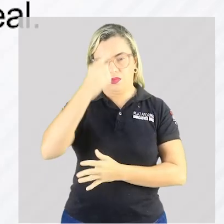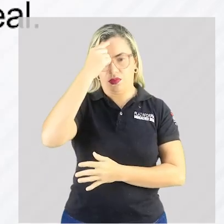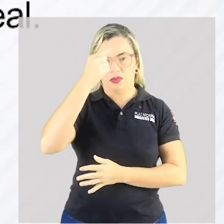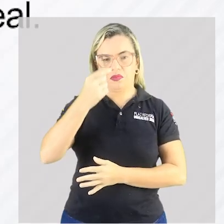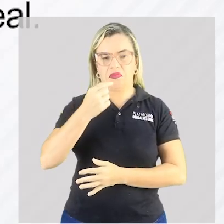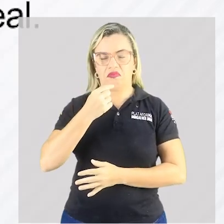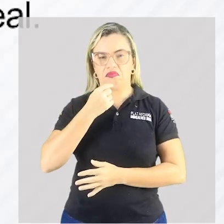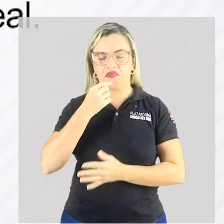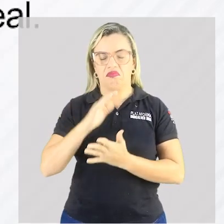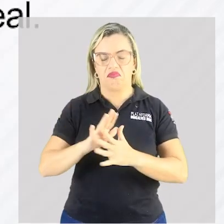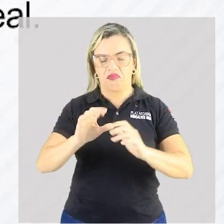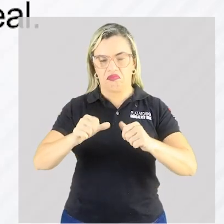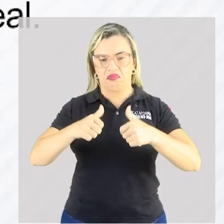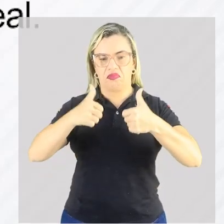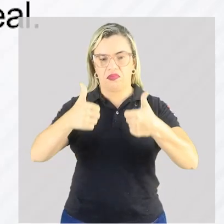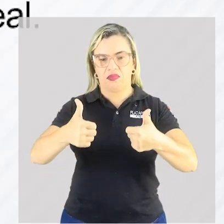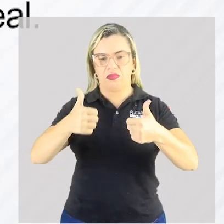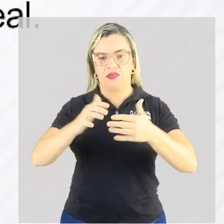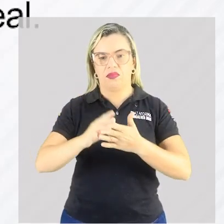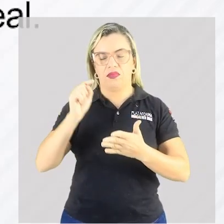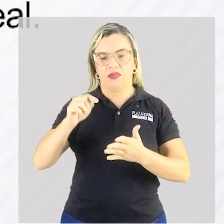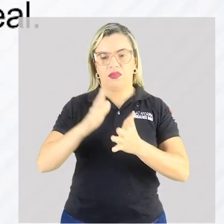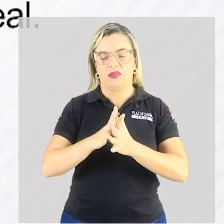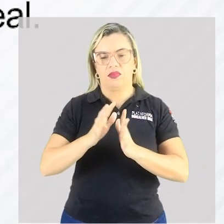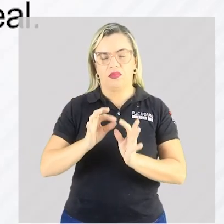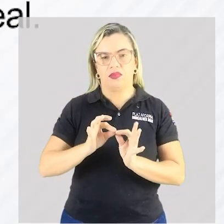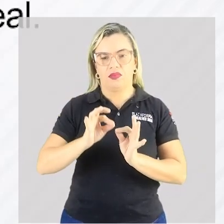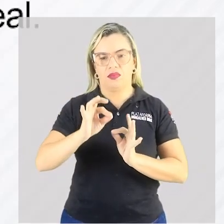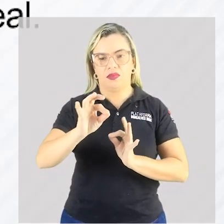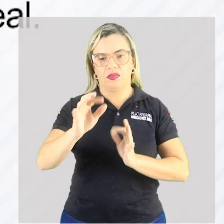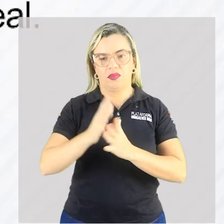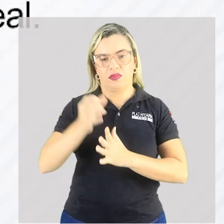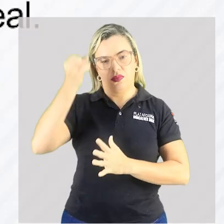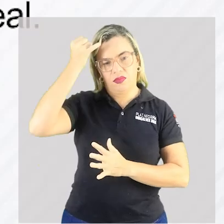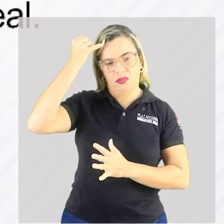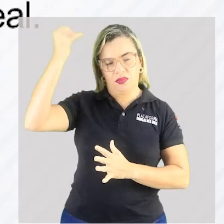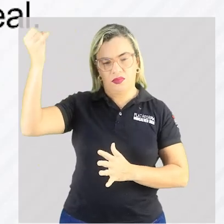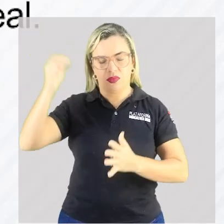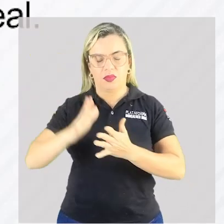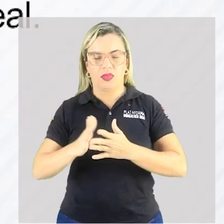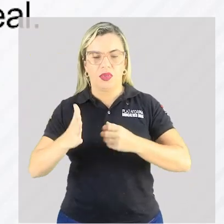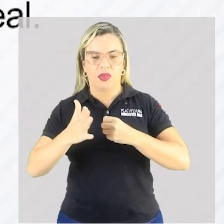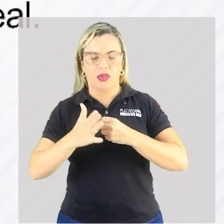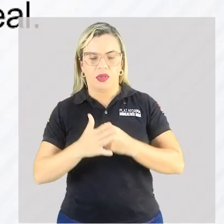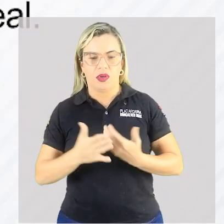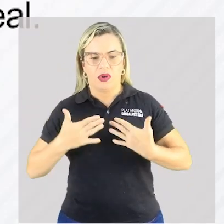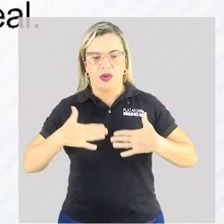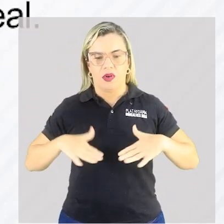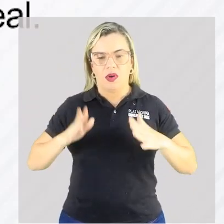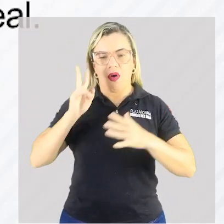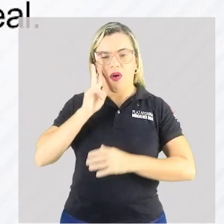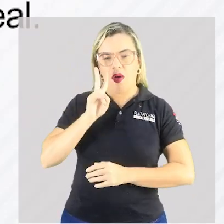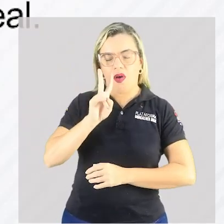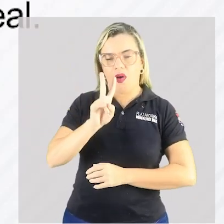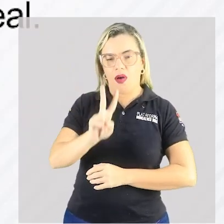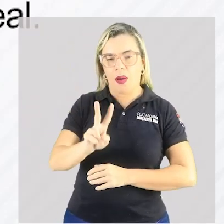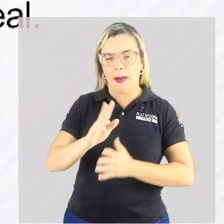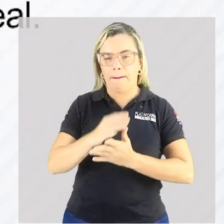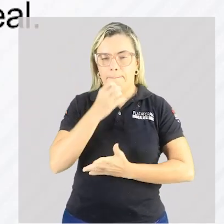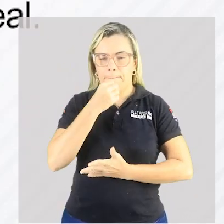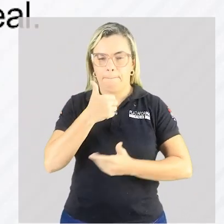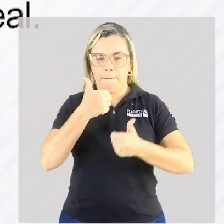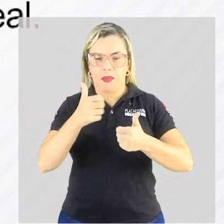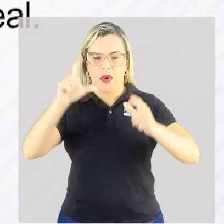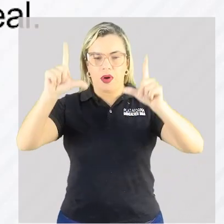alta definição. Considere que a distância ideal com conforto visual para se assistir à